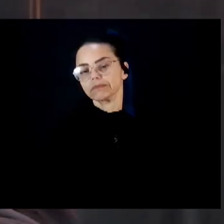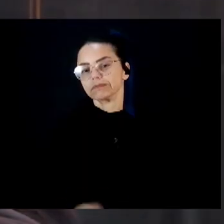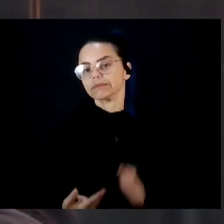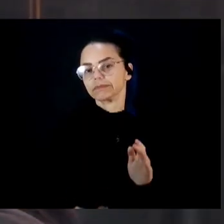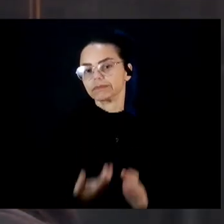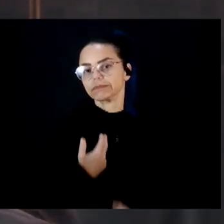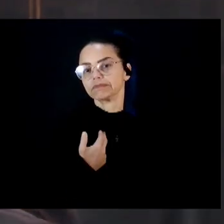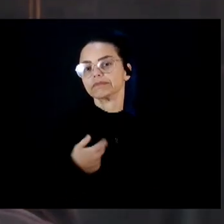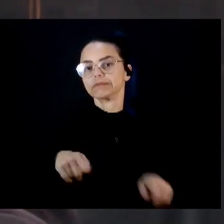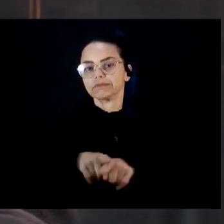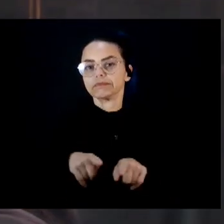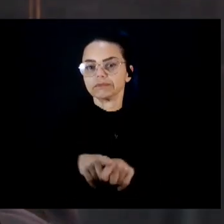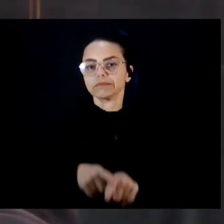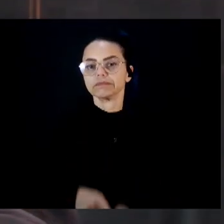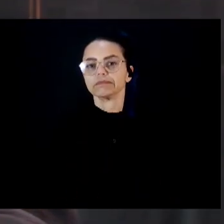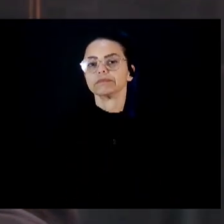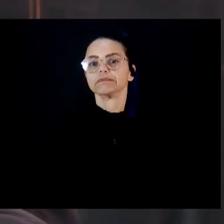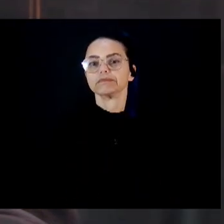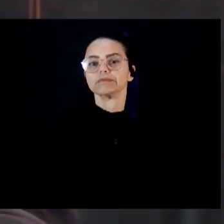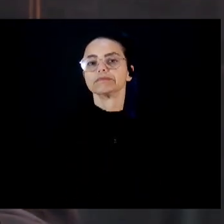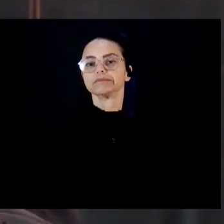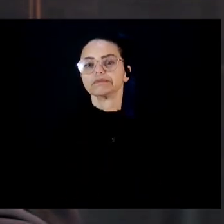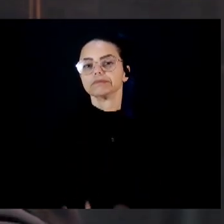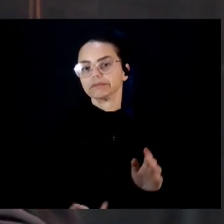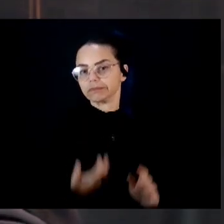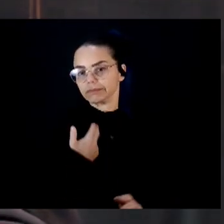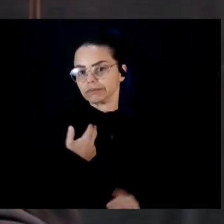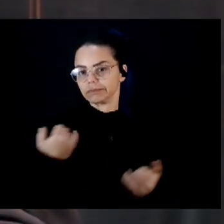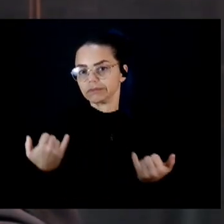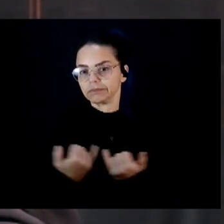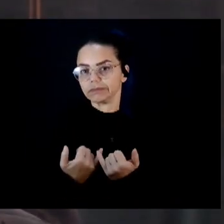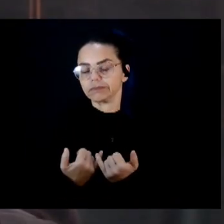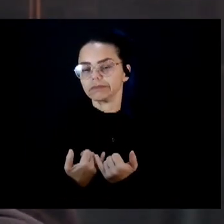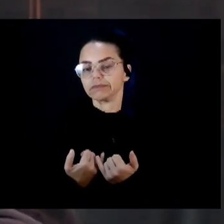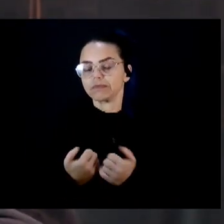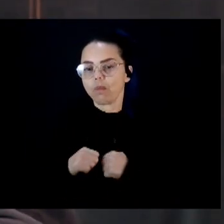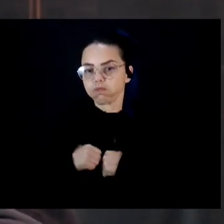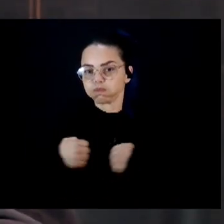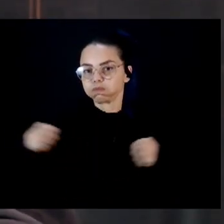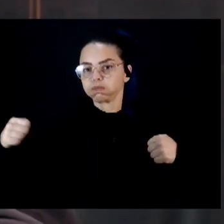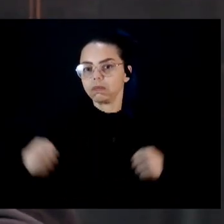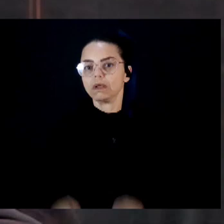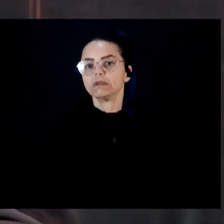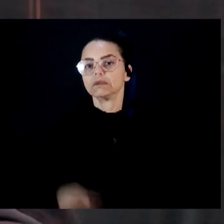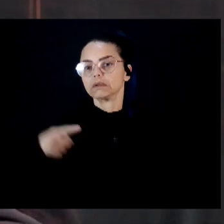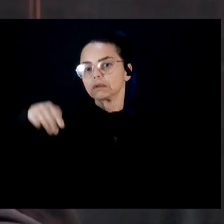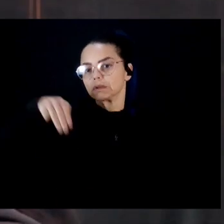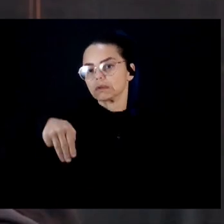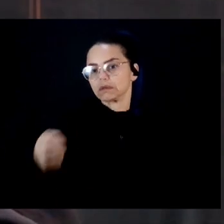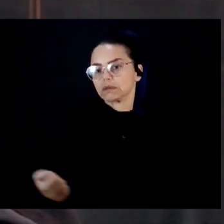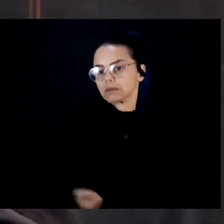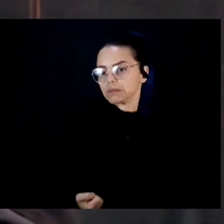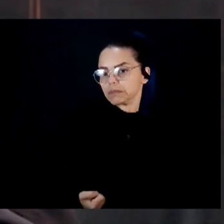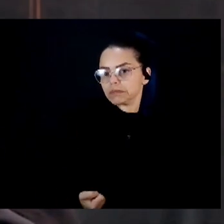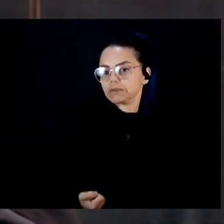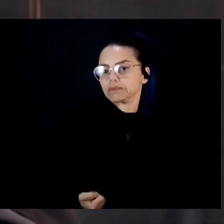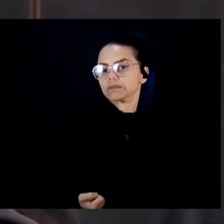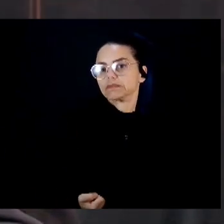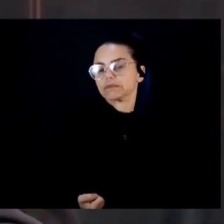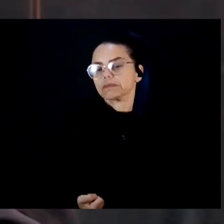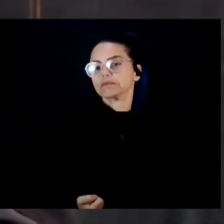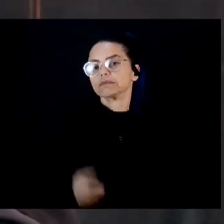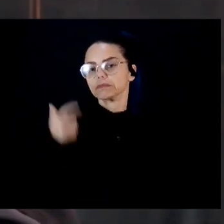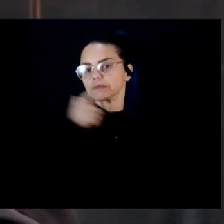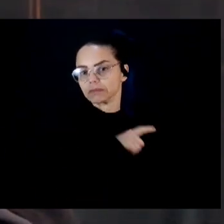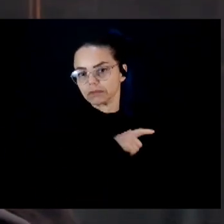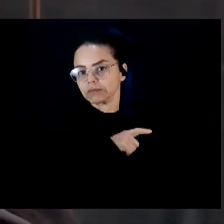também tem umas que fizeram bariátrica e reganharam, e hoje com a caneta ela tem a possibilidade de resgatar, né,